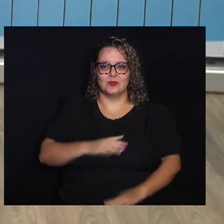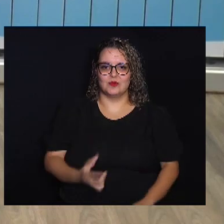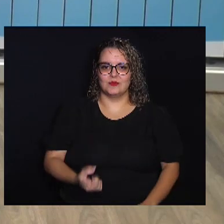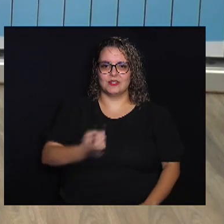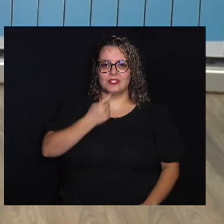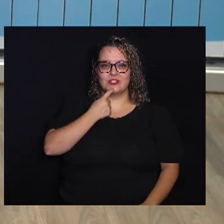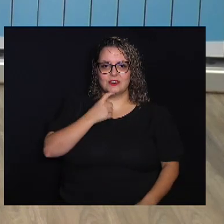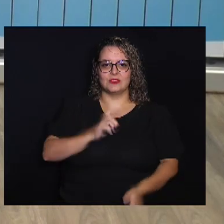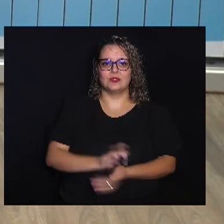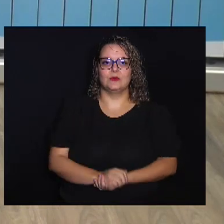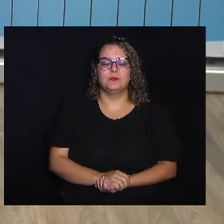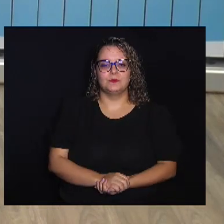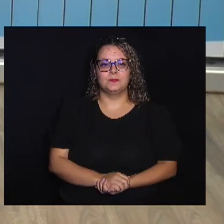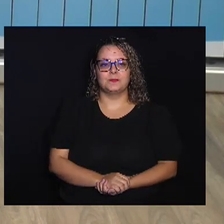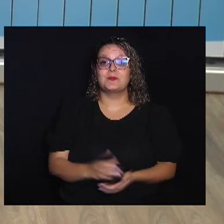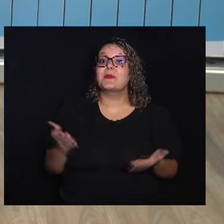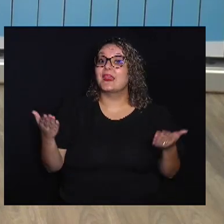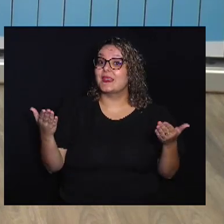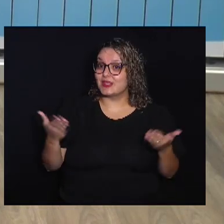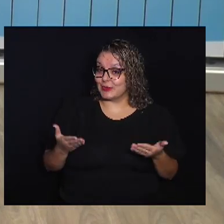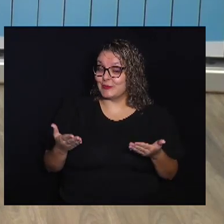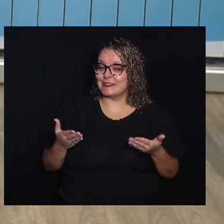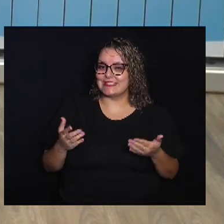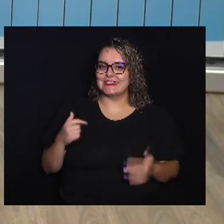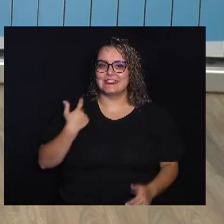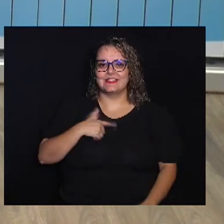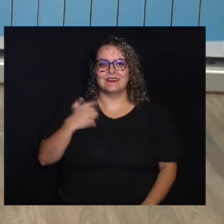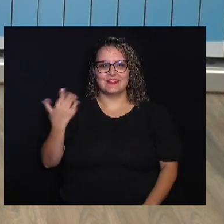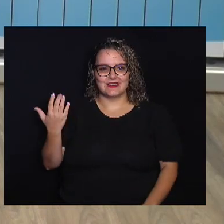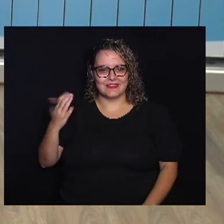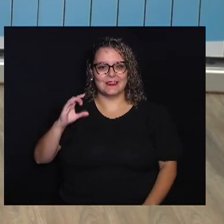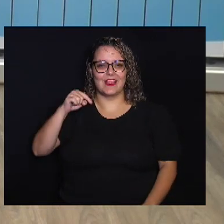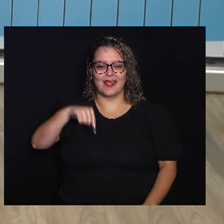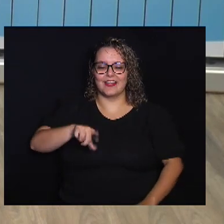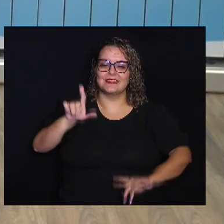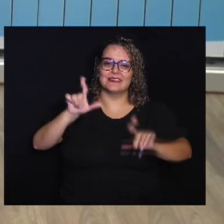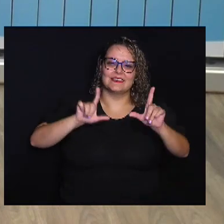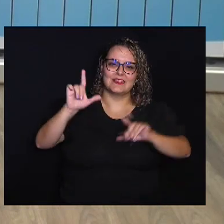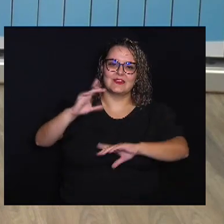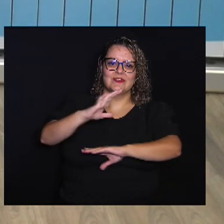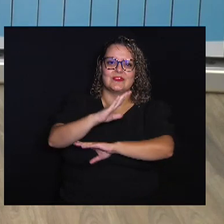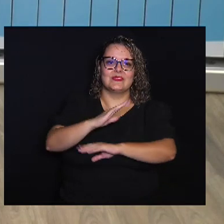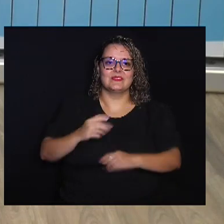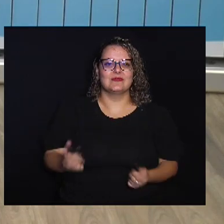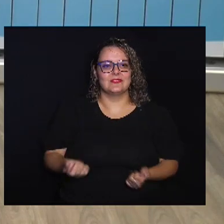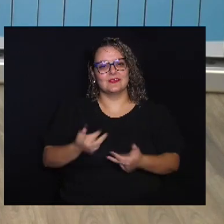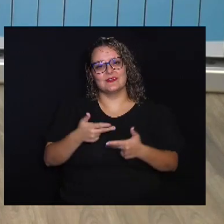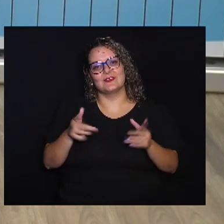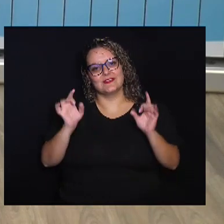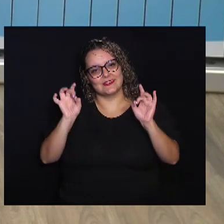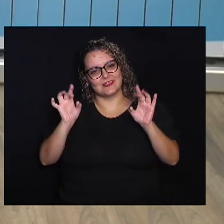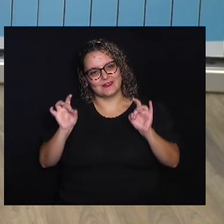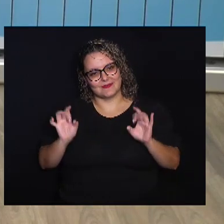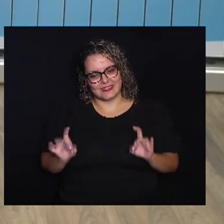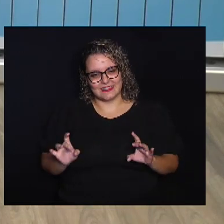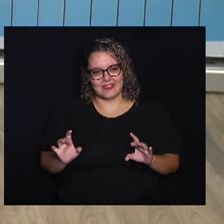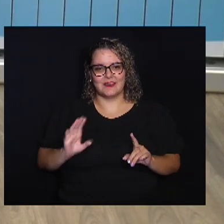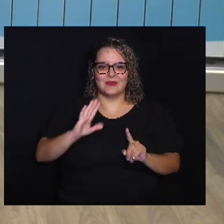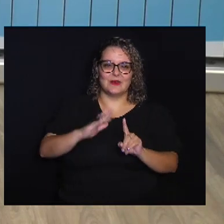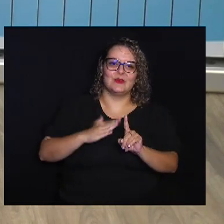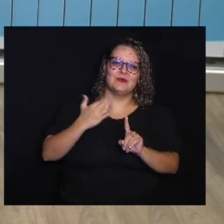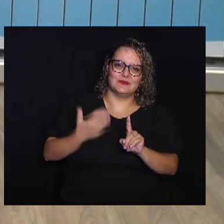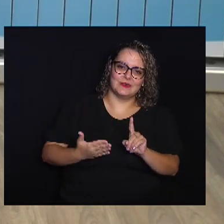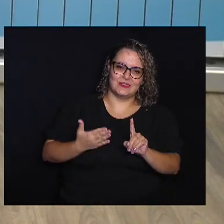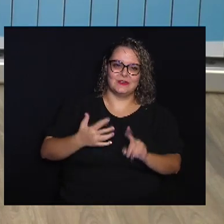de Campinas. E hoje a gente lança aqui na TV Câmara algo bem especial em homenagem